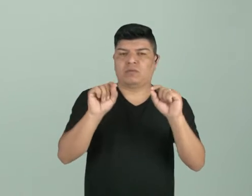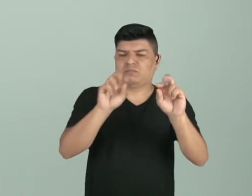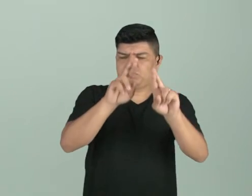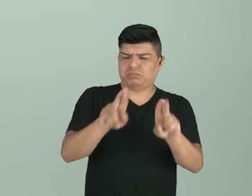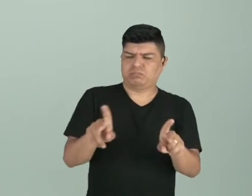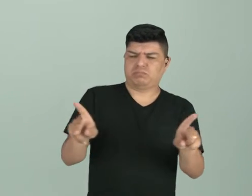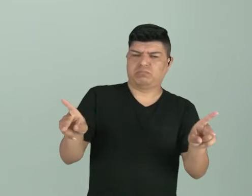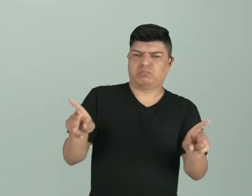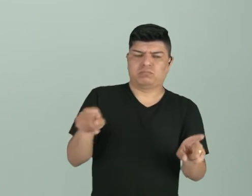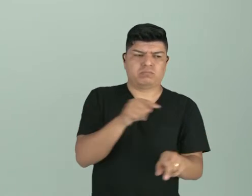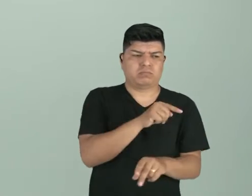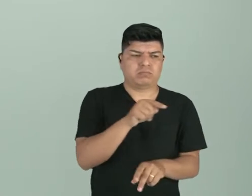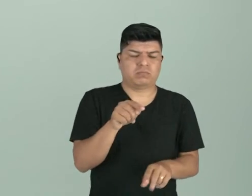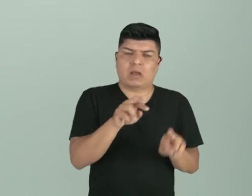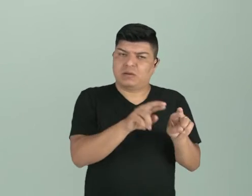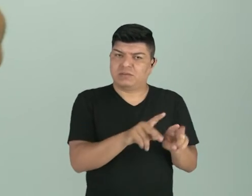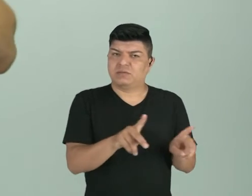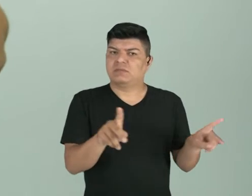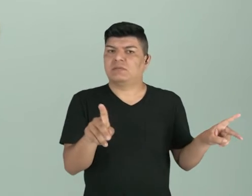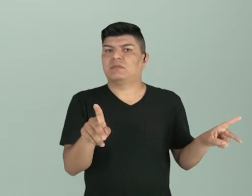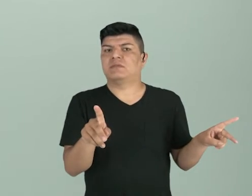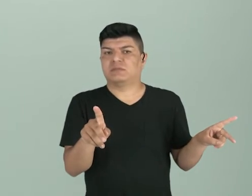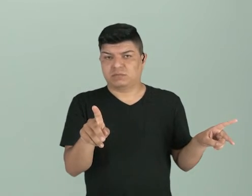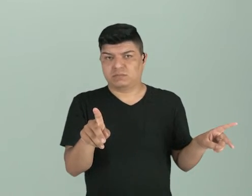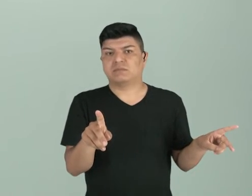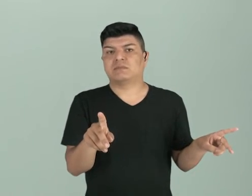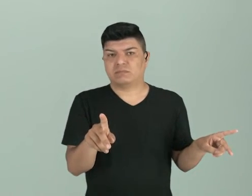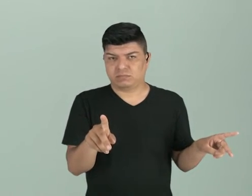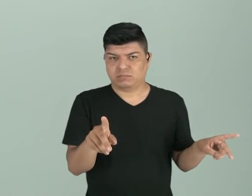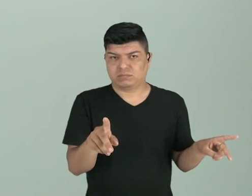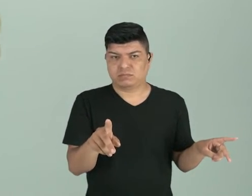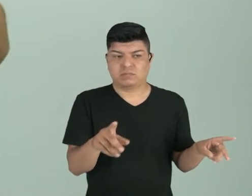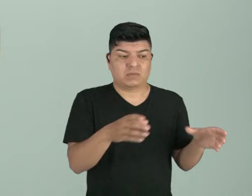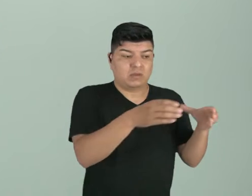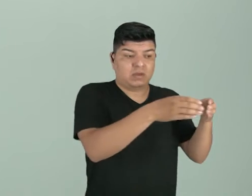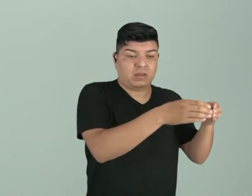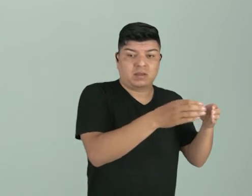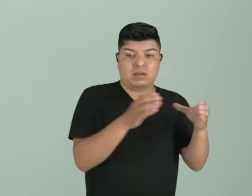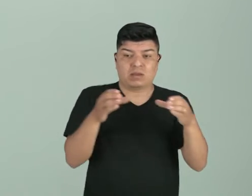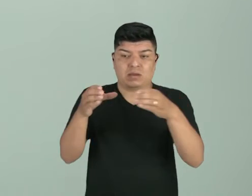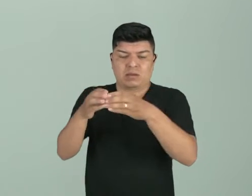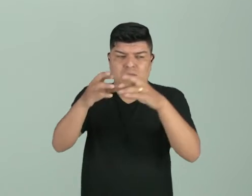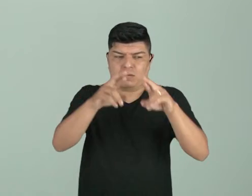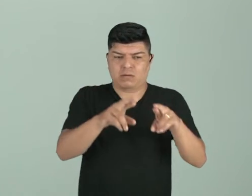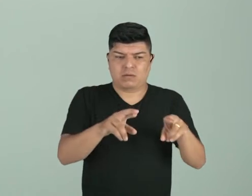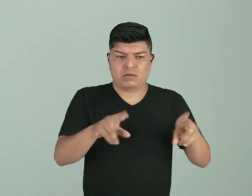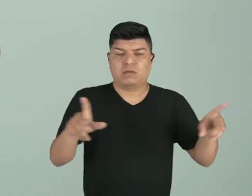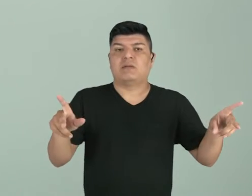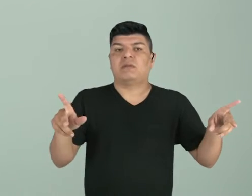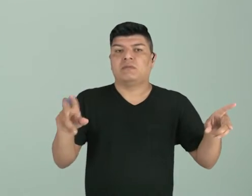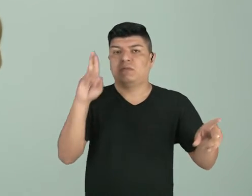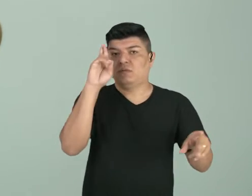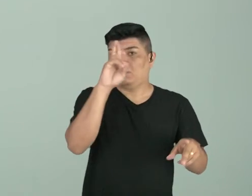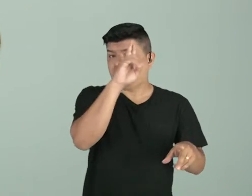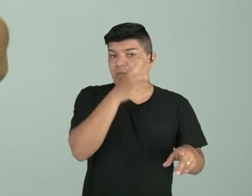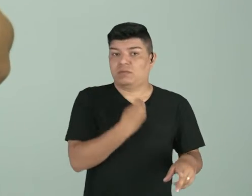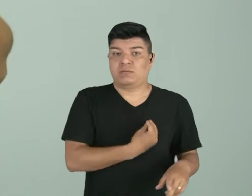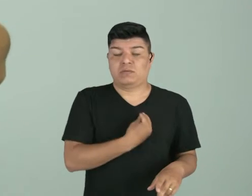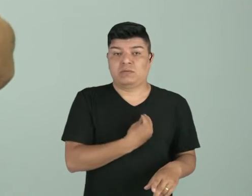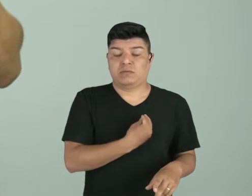contrários, são essas contradições. É a contradição entre as classes que é o motor da história. Por isso